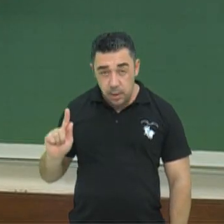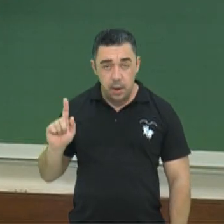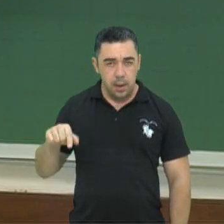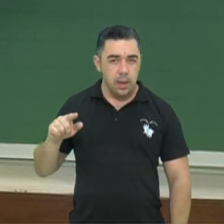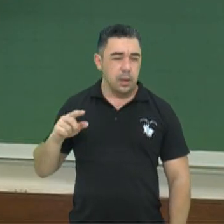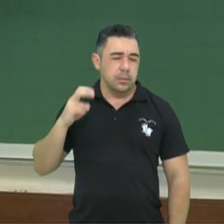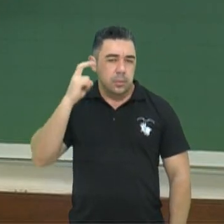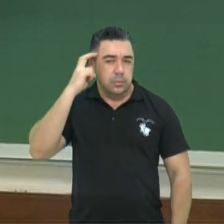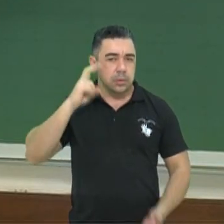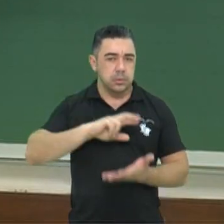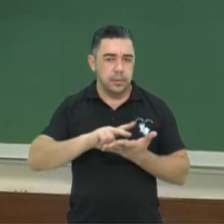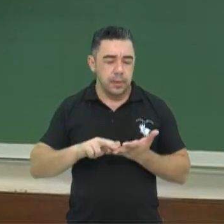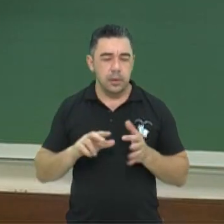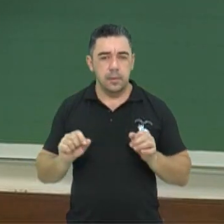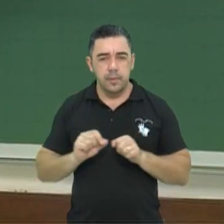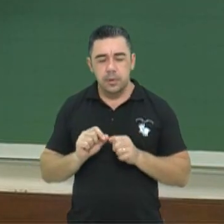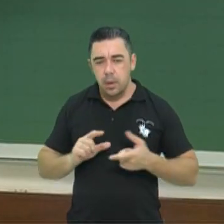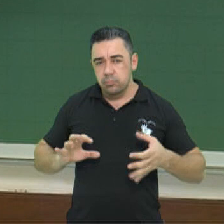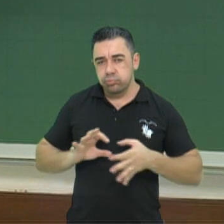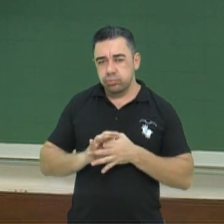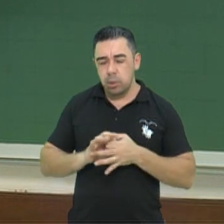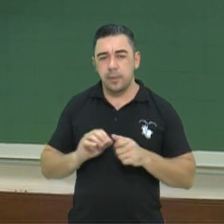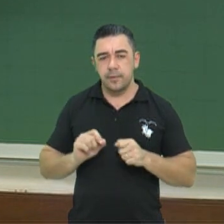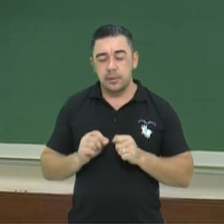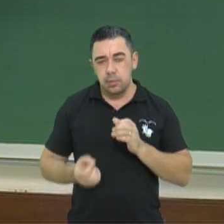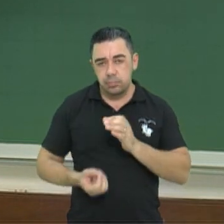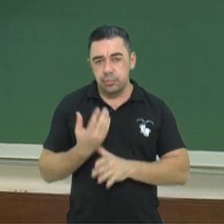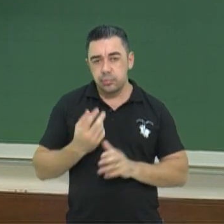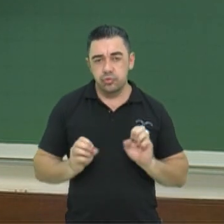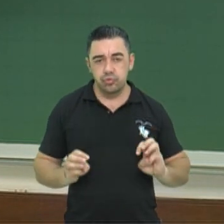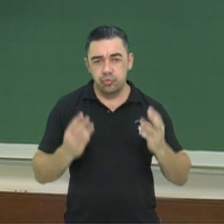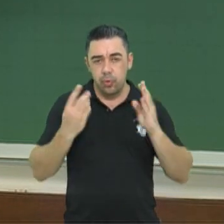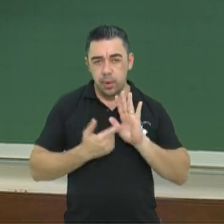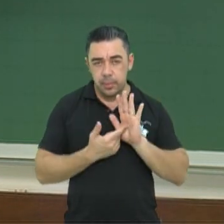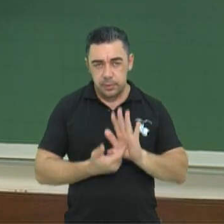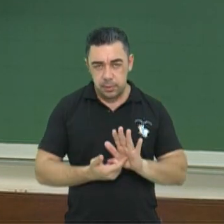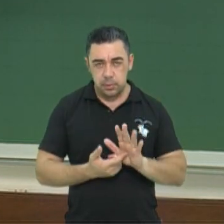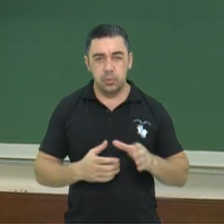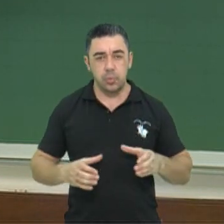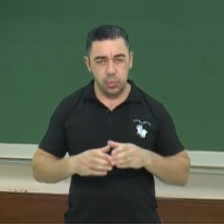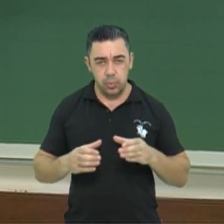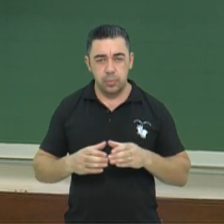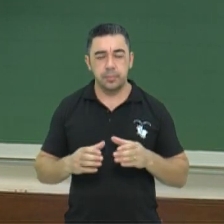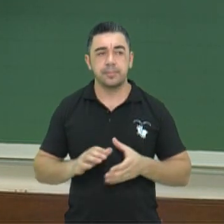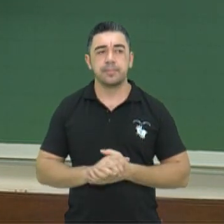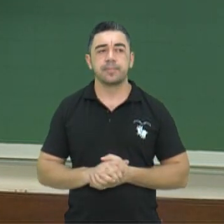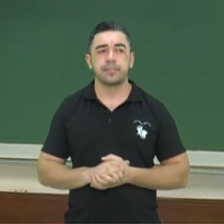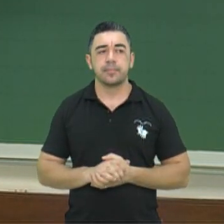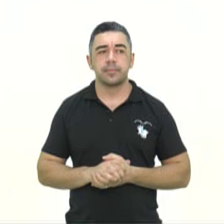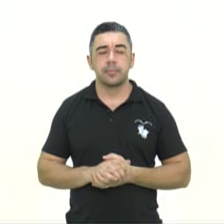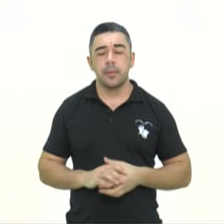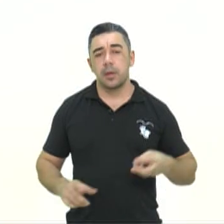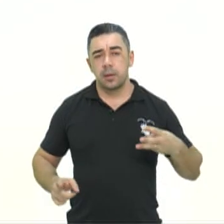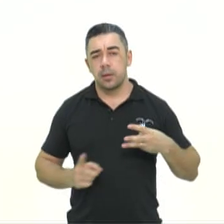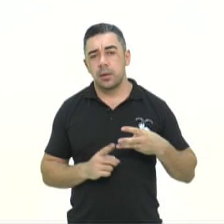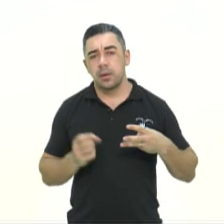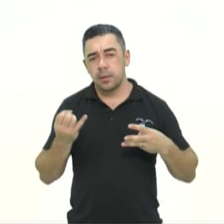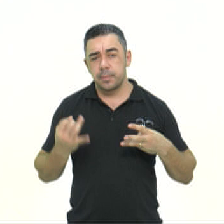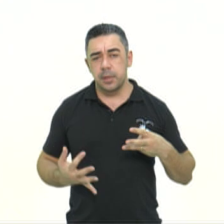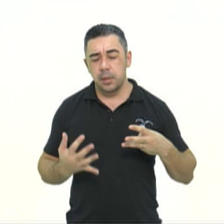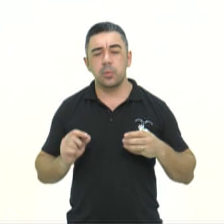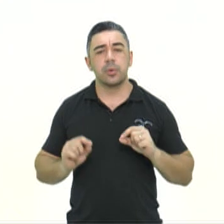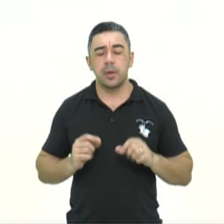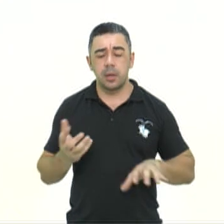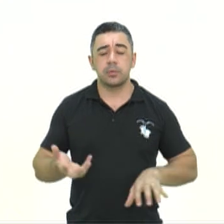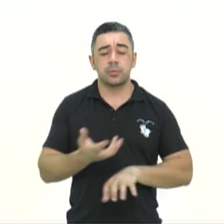culturas diferentes, com instrumentos diferentes, e fazer um show todos juntos, né, de músicos de rua. E também falamos sobre